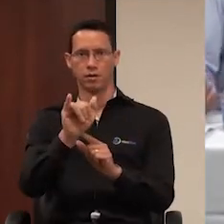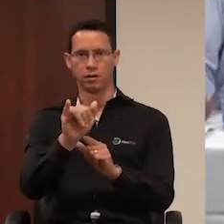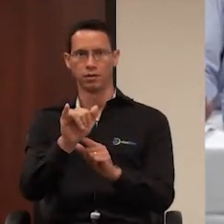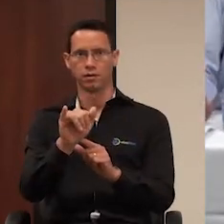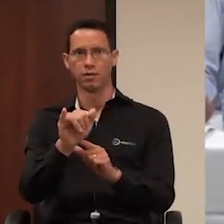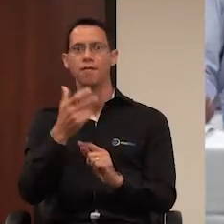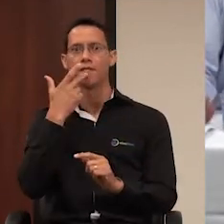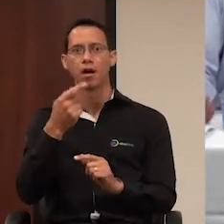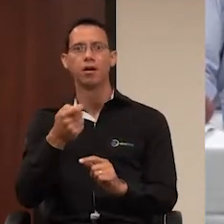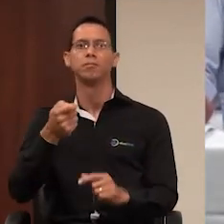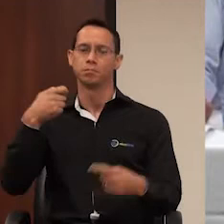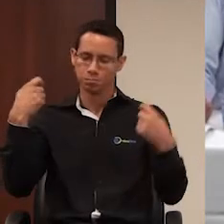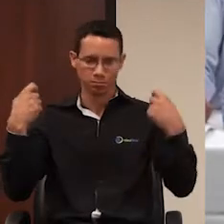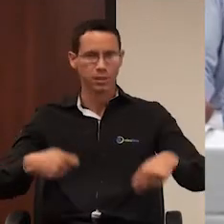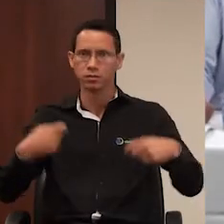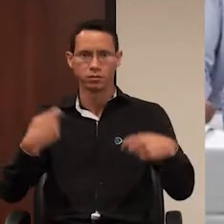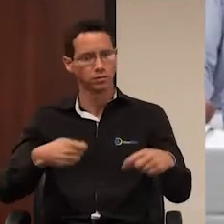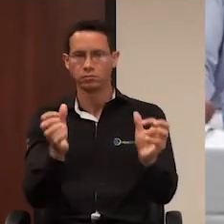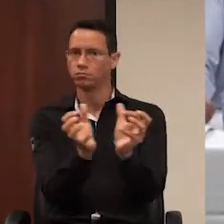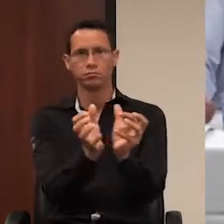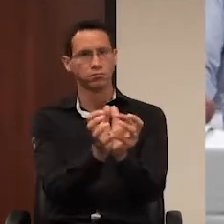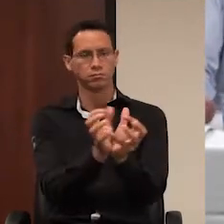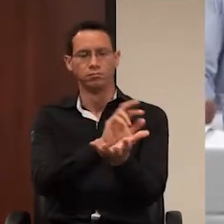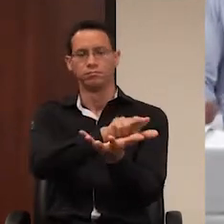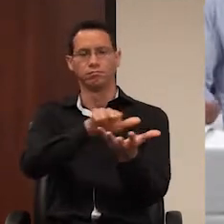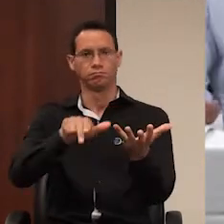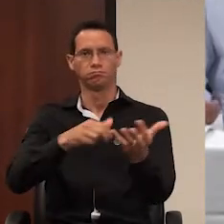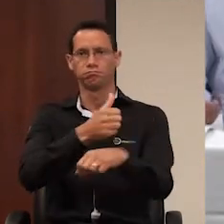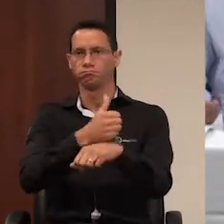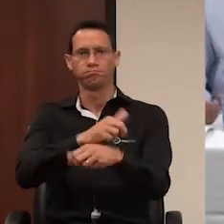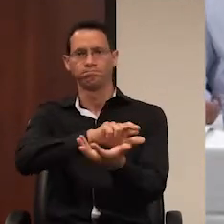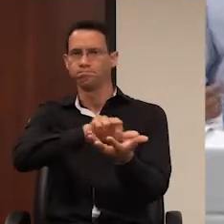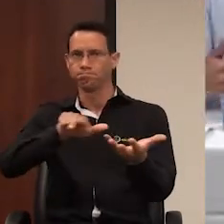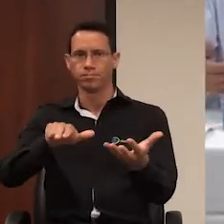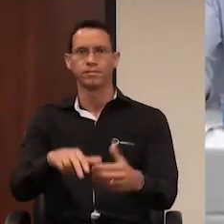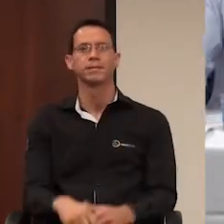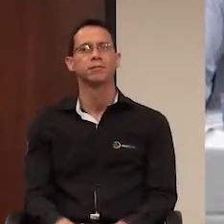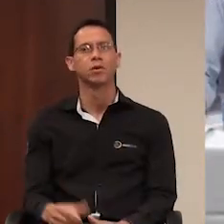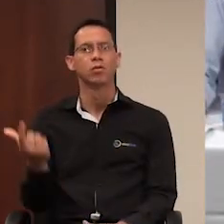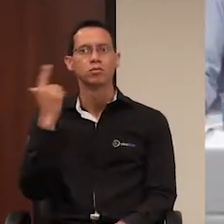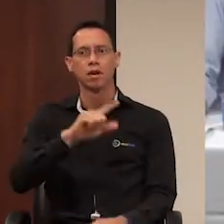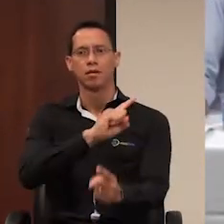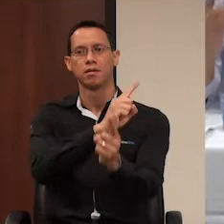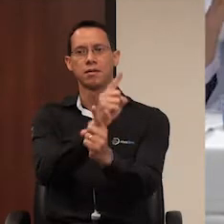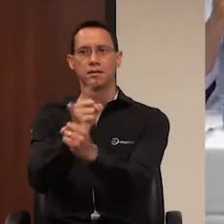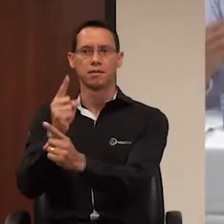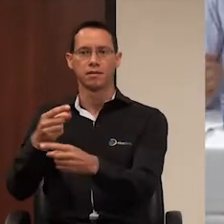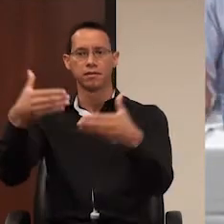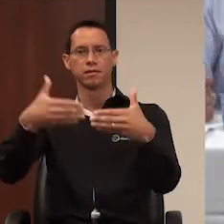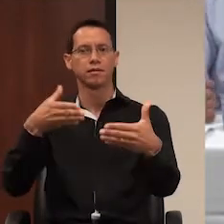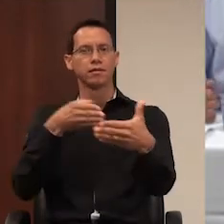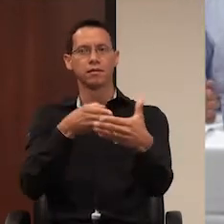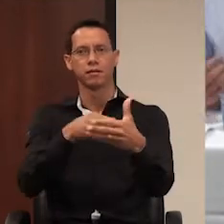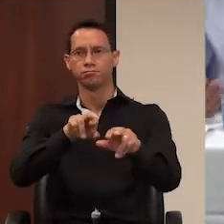ele deve se valer de uma equipe multiprofissional para conseguir identificar essas barreiras todas. E